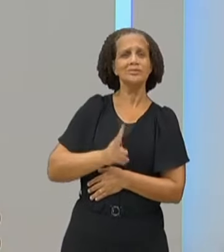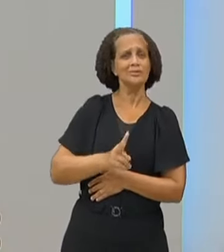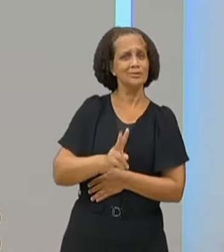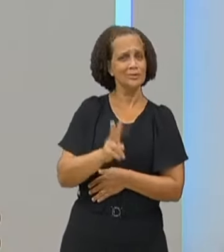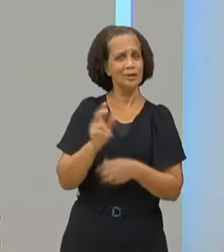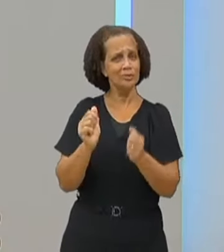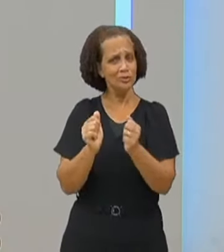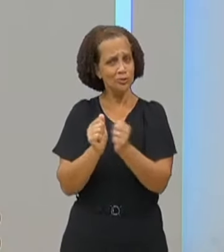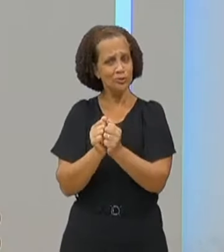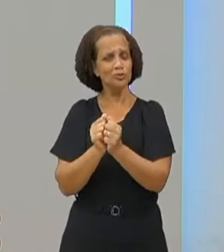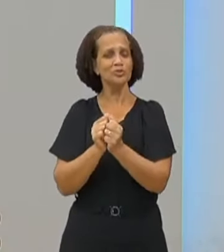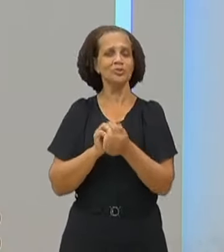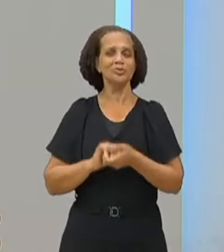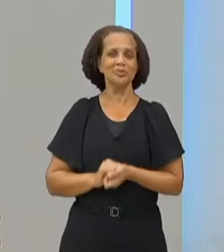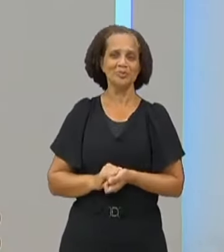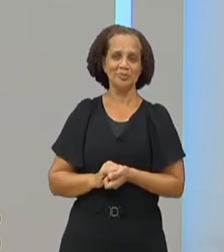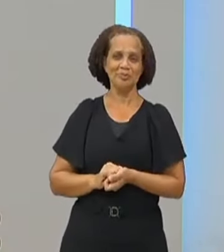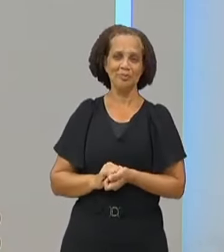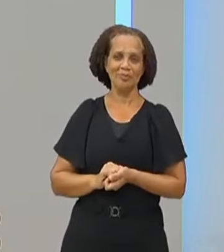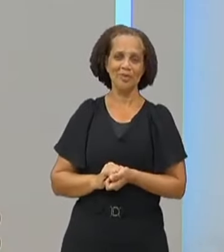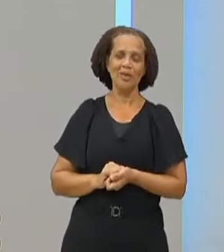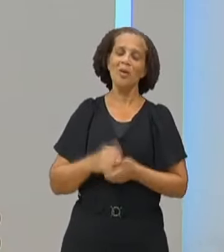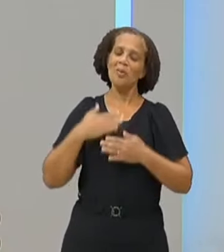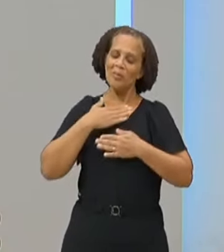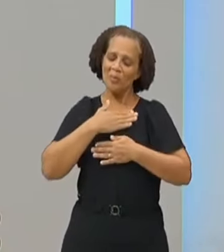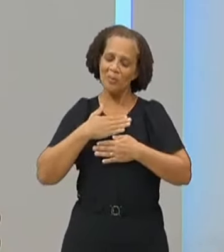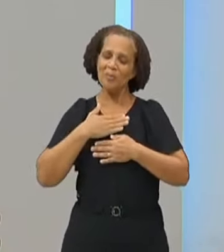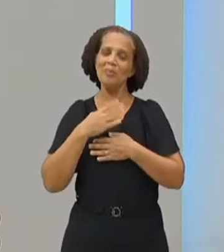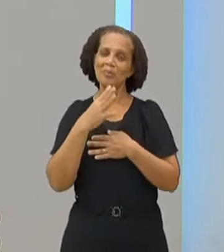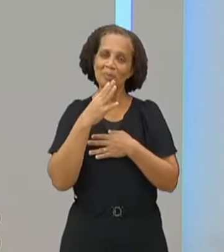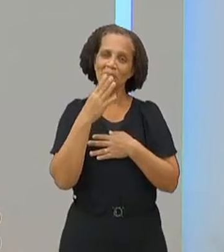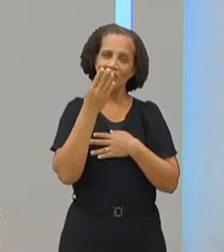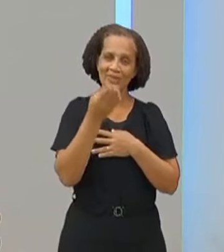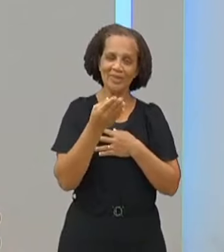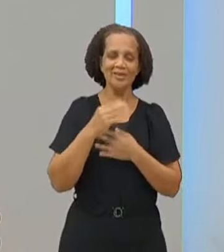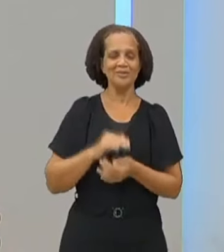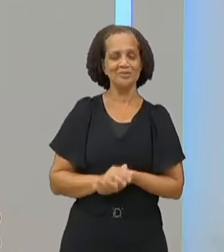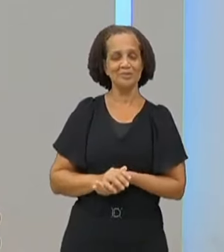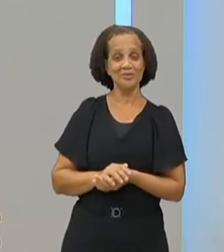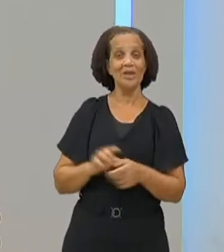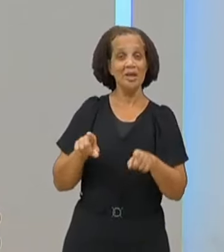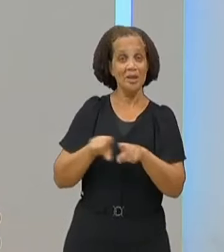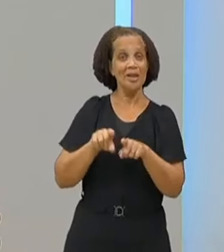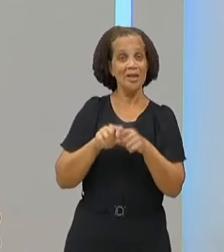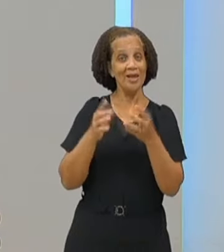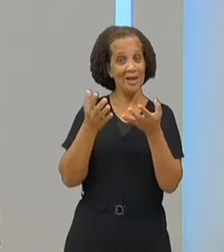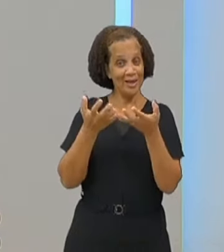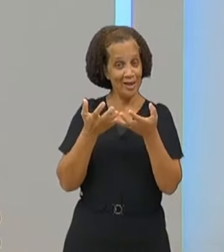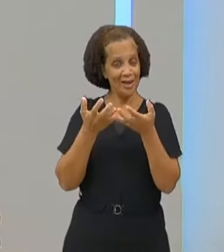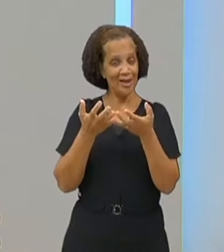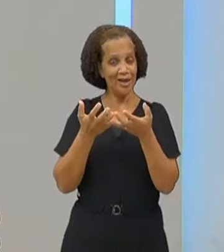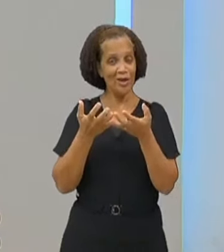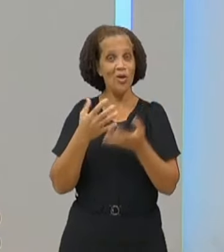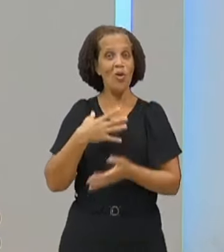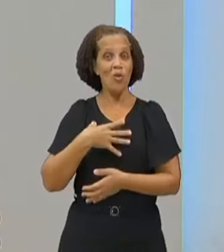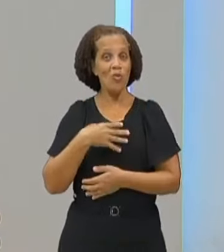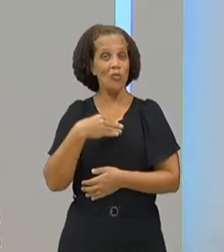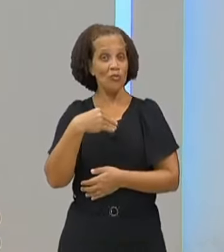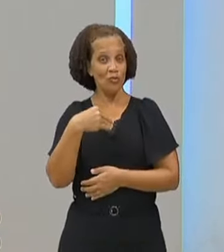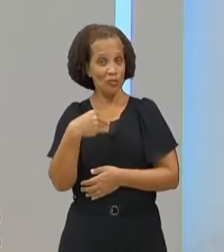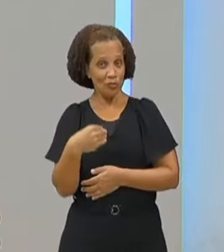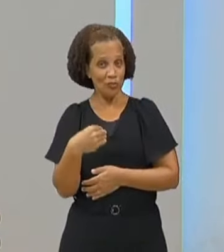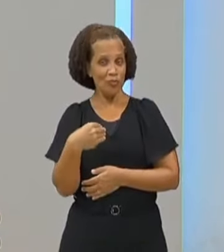abençoe, irmão Lauro, foi um prazer conhecê-lo. E também quero parabenizar o meu filho